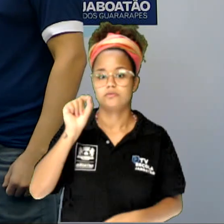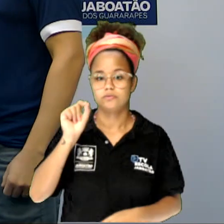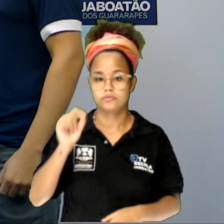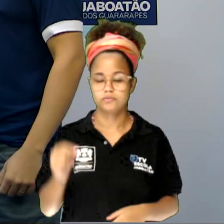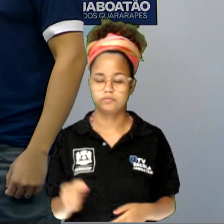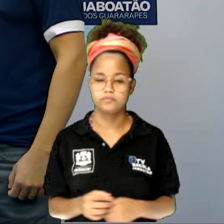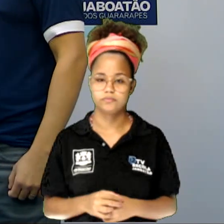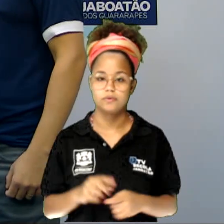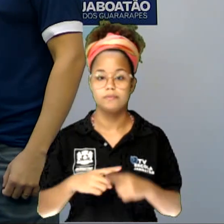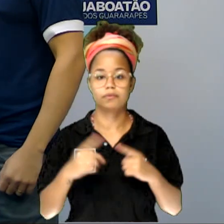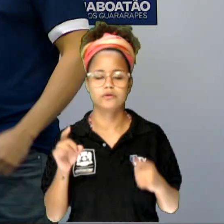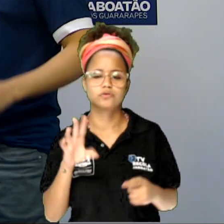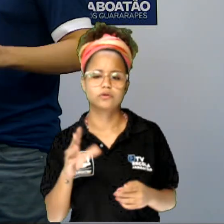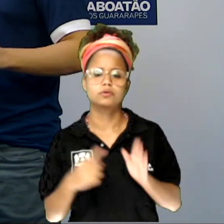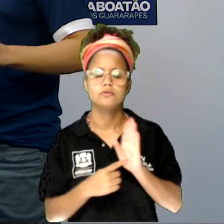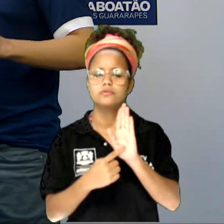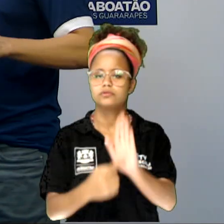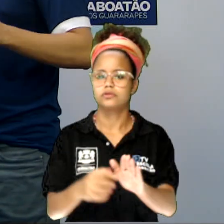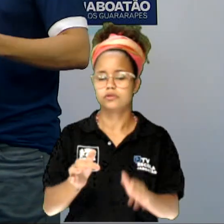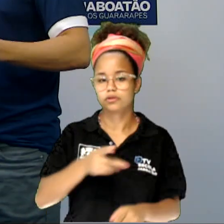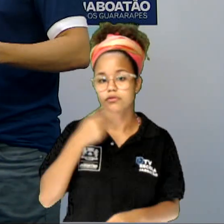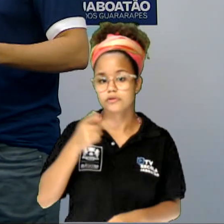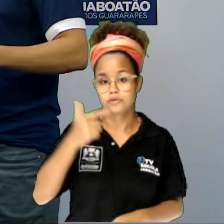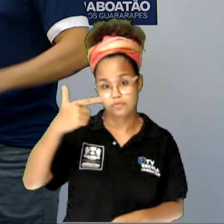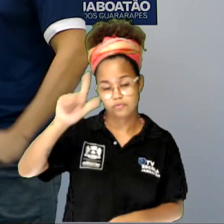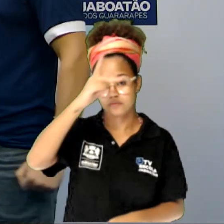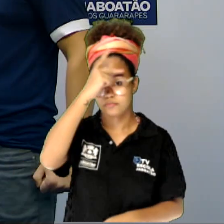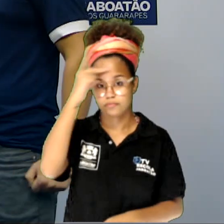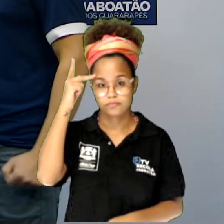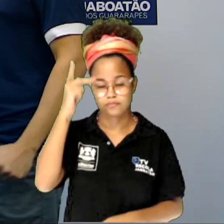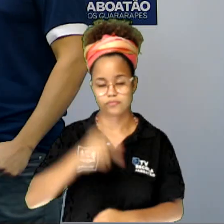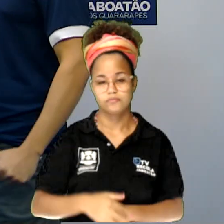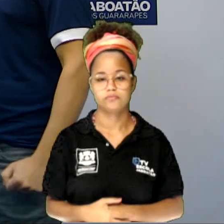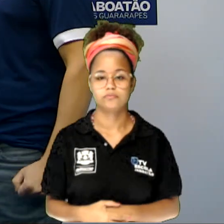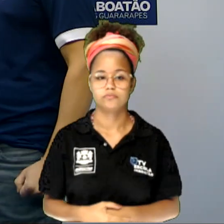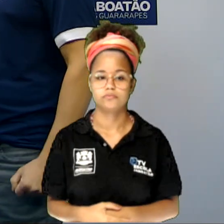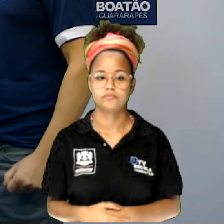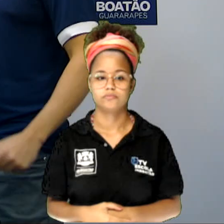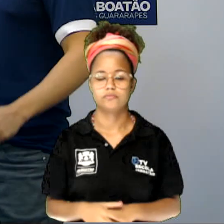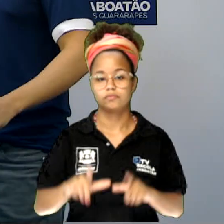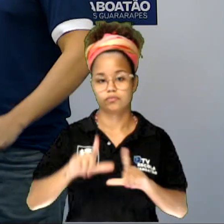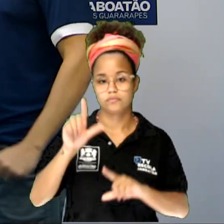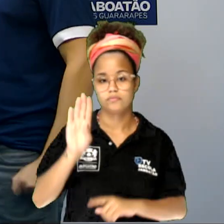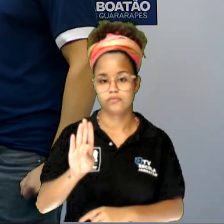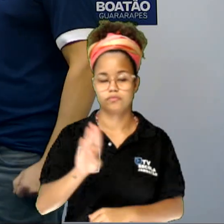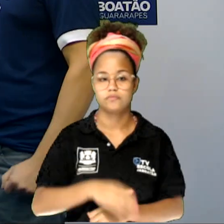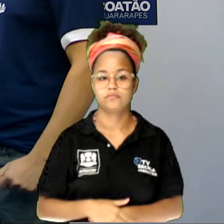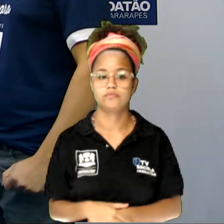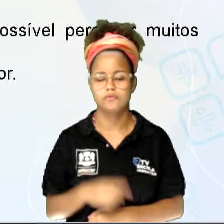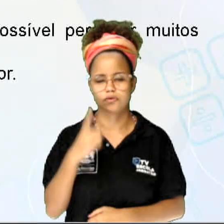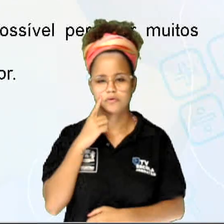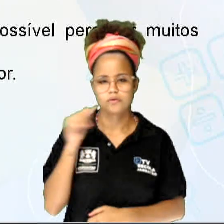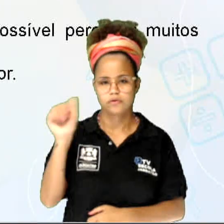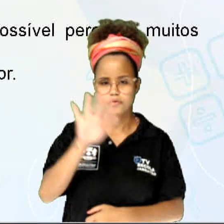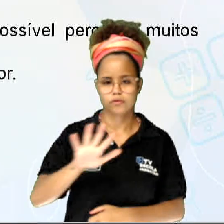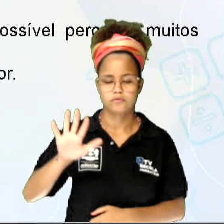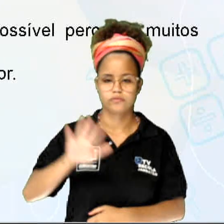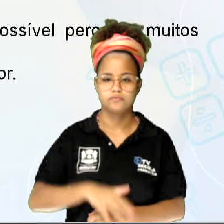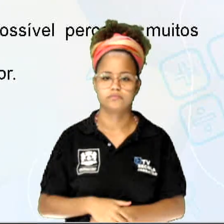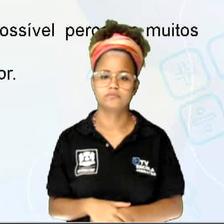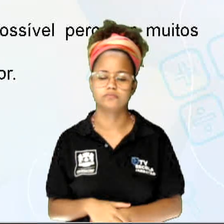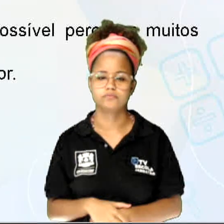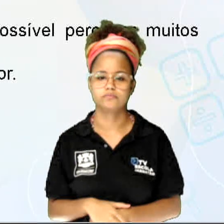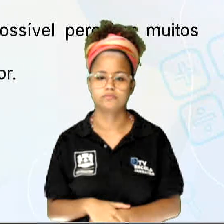ênfase, é para demarcar que aquela fala é de uma outra pessoa. Item B, vejam aí na tela. Em